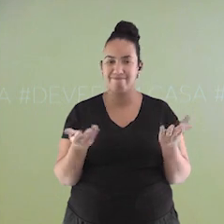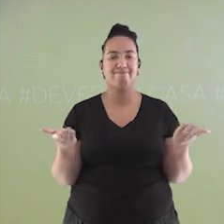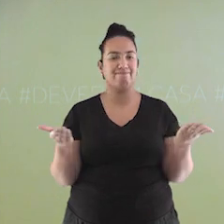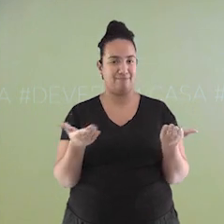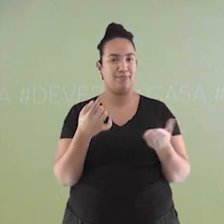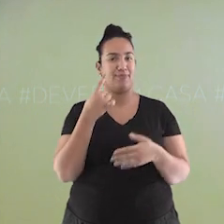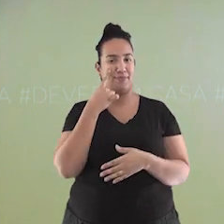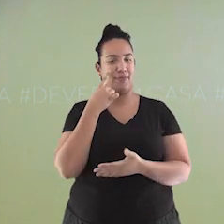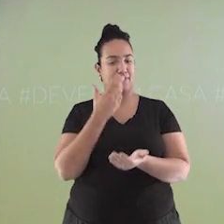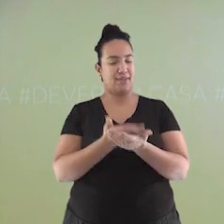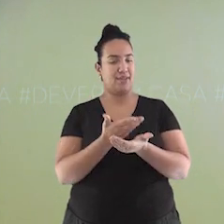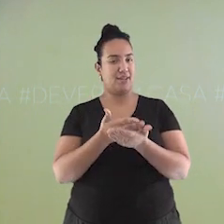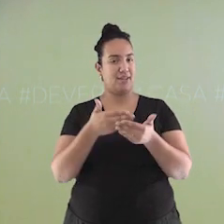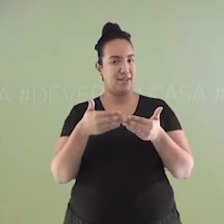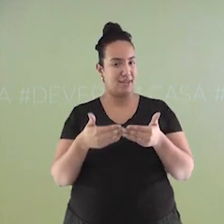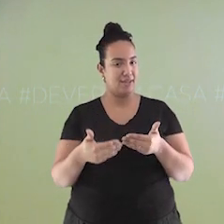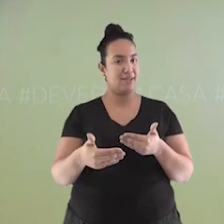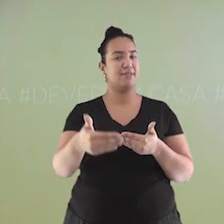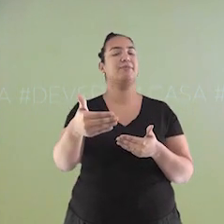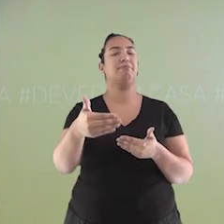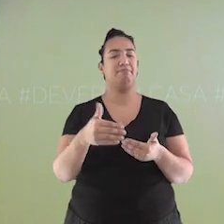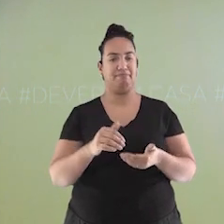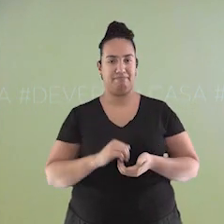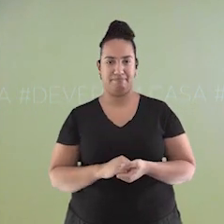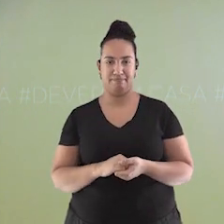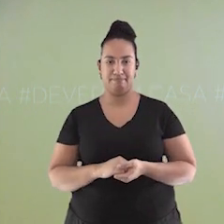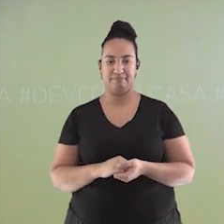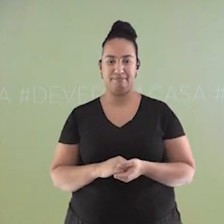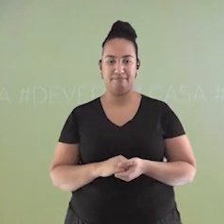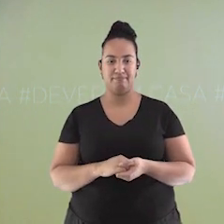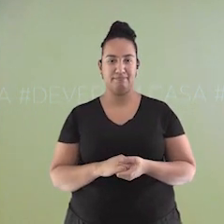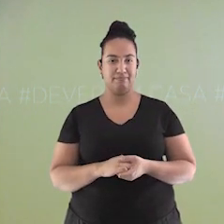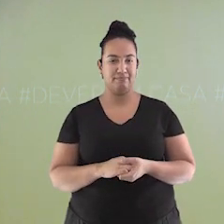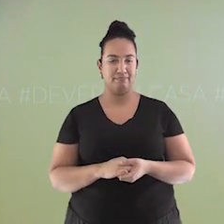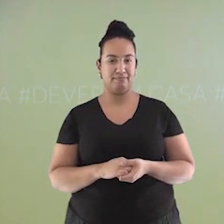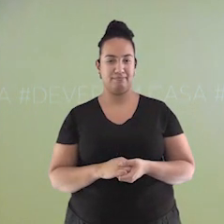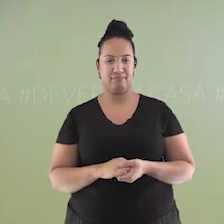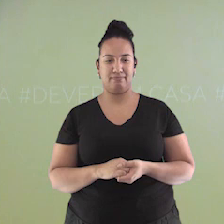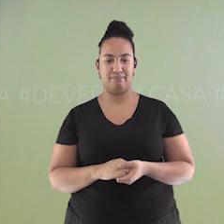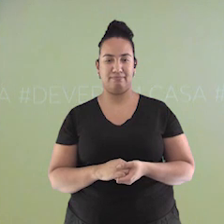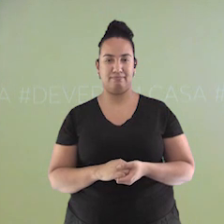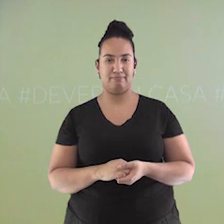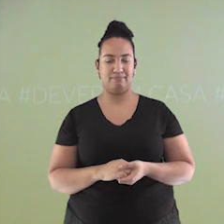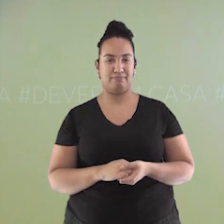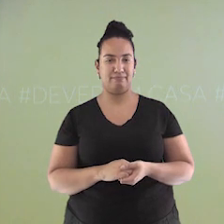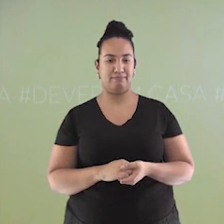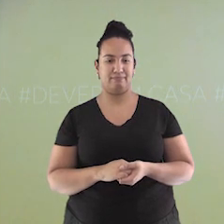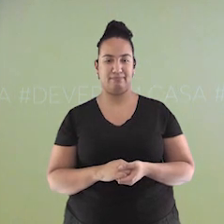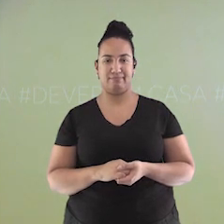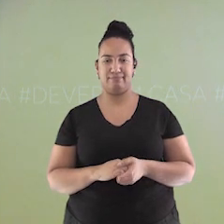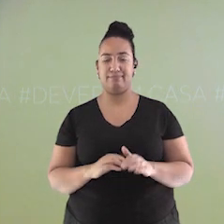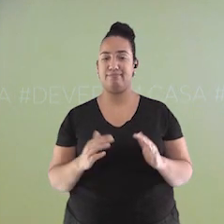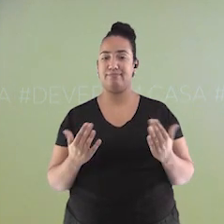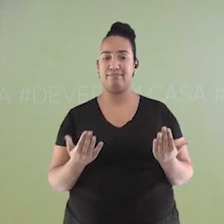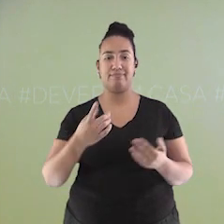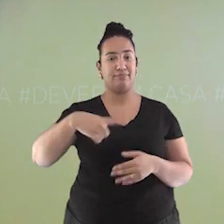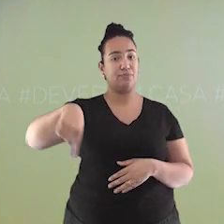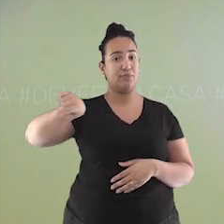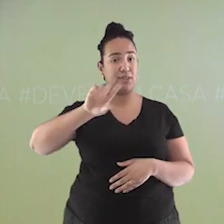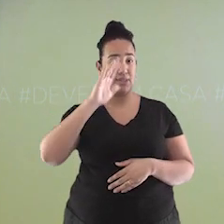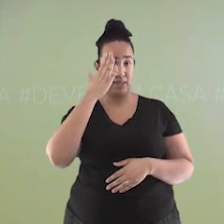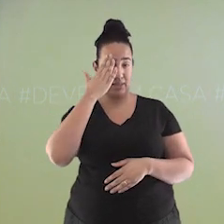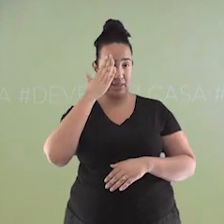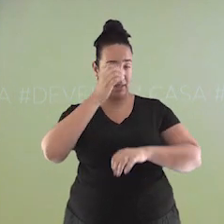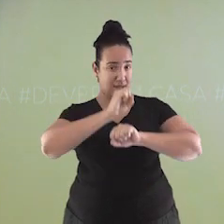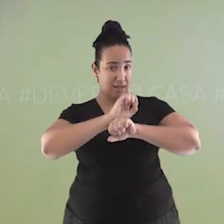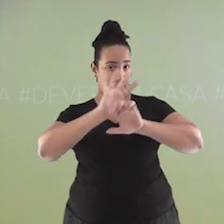simples. Veremos no decorrer dessa aula como isso acontece. Para que você entenda